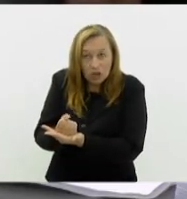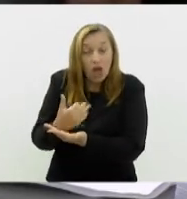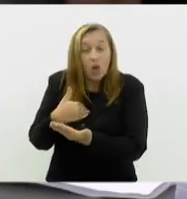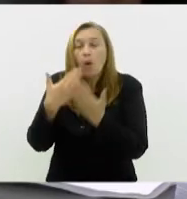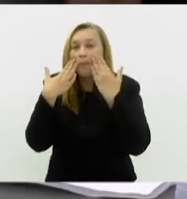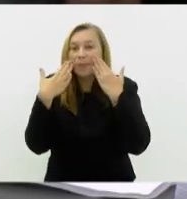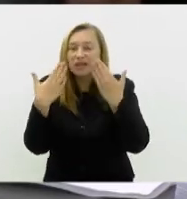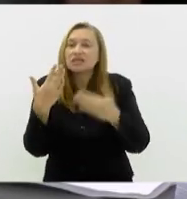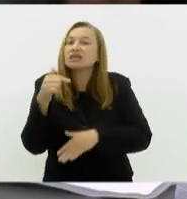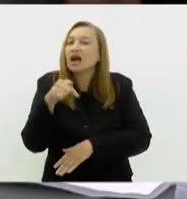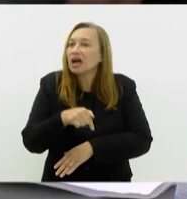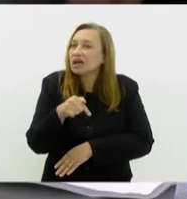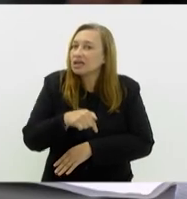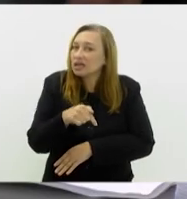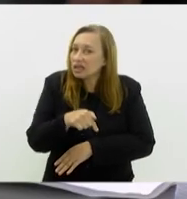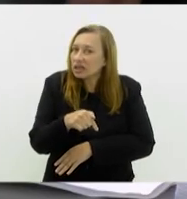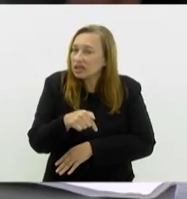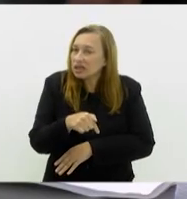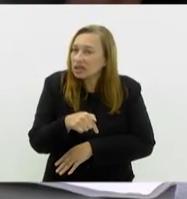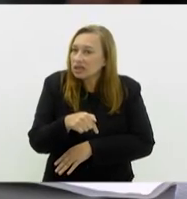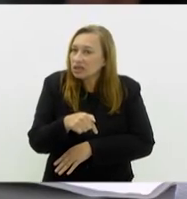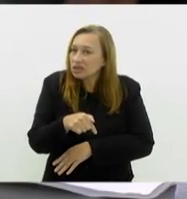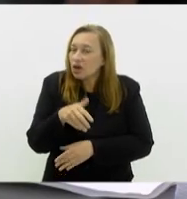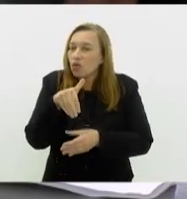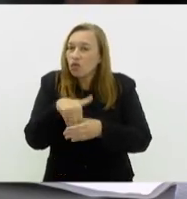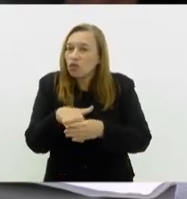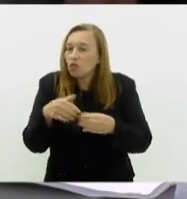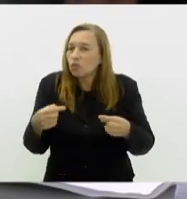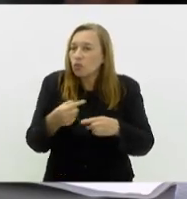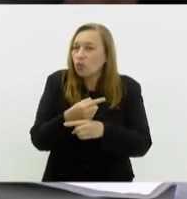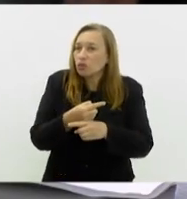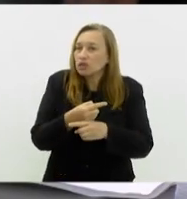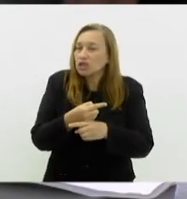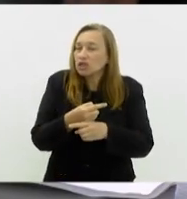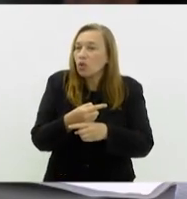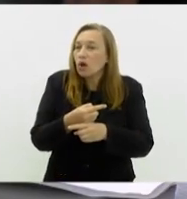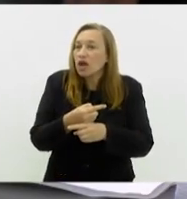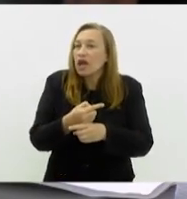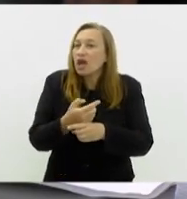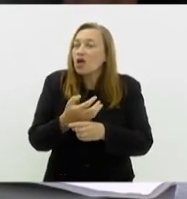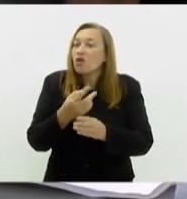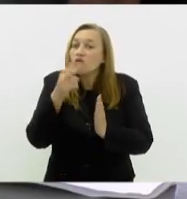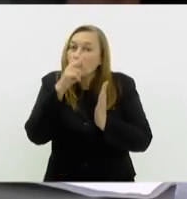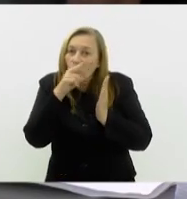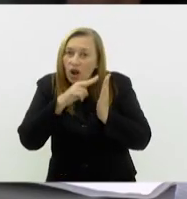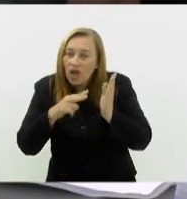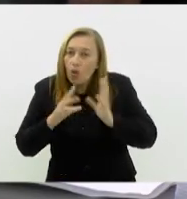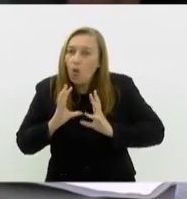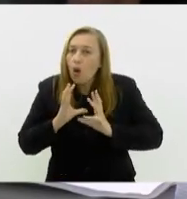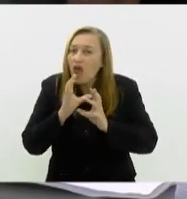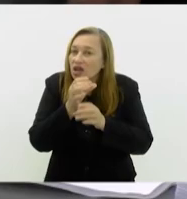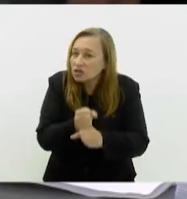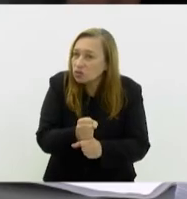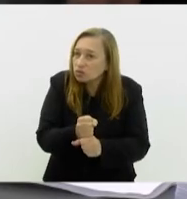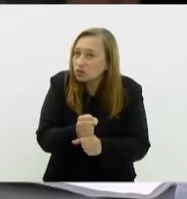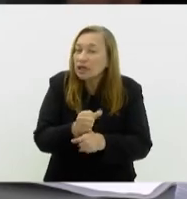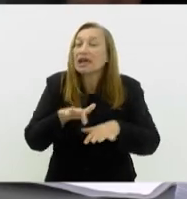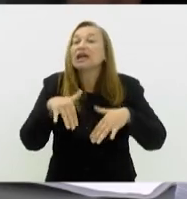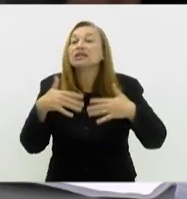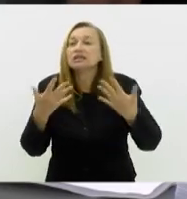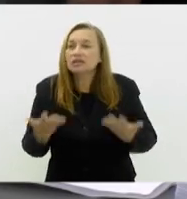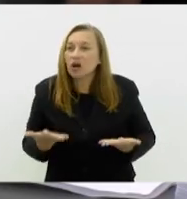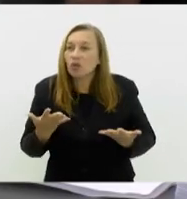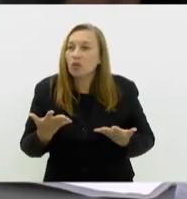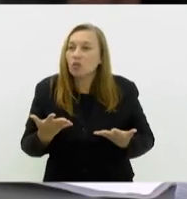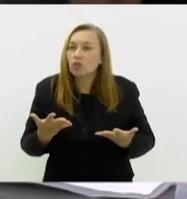apresentando aqui uma uma divergência e eu tô eu vou ler o resumo então